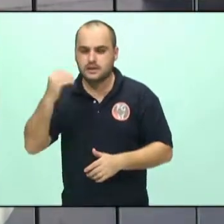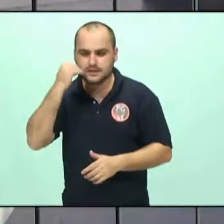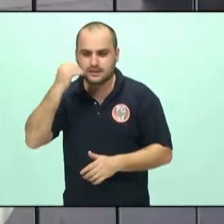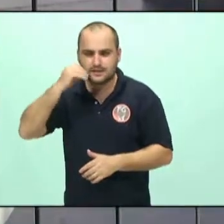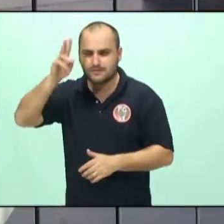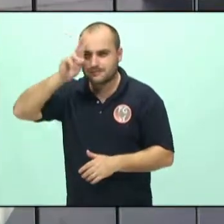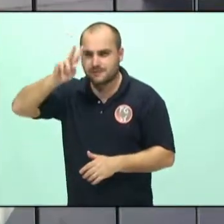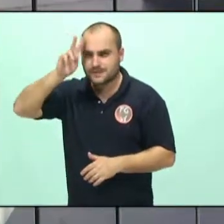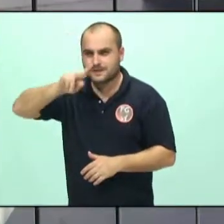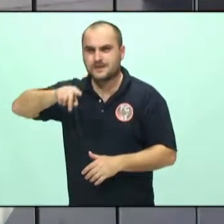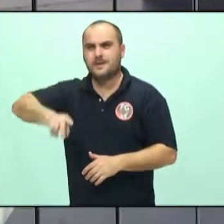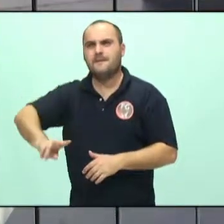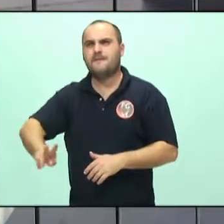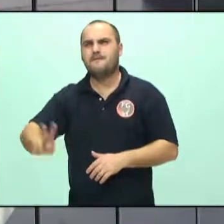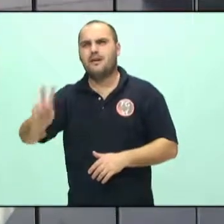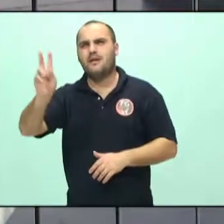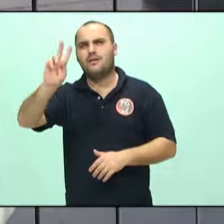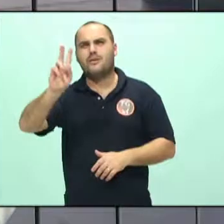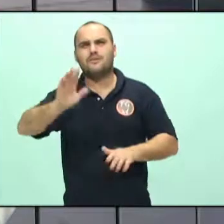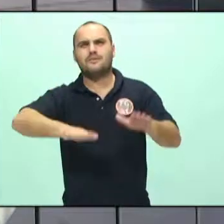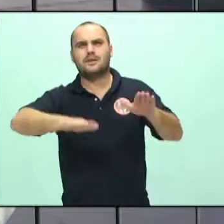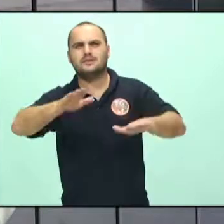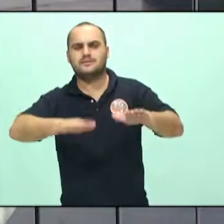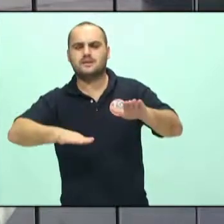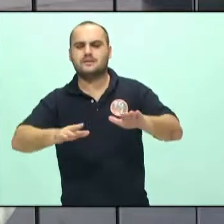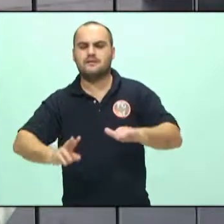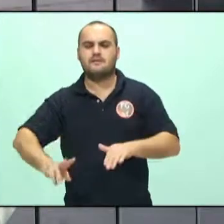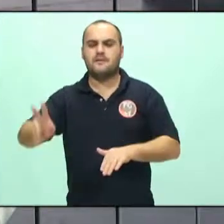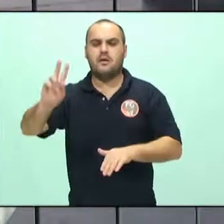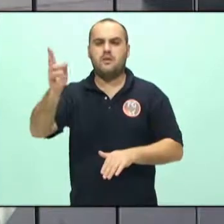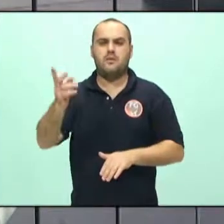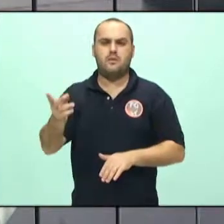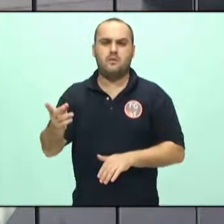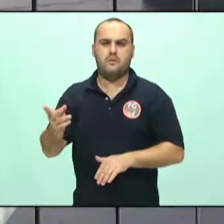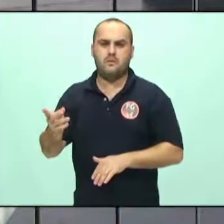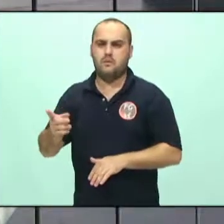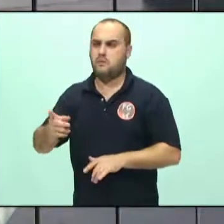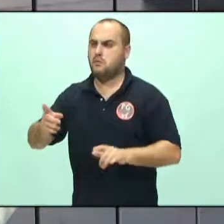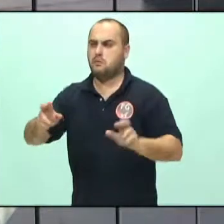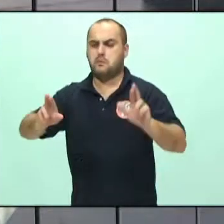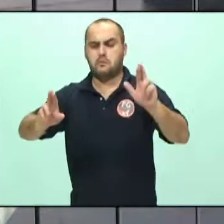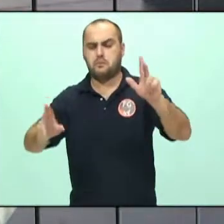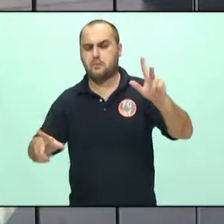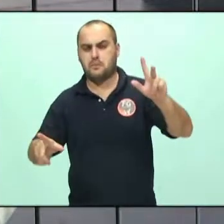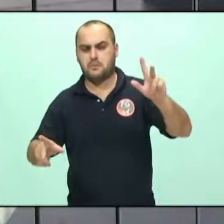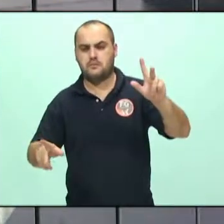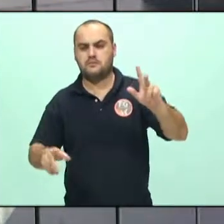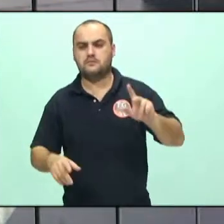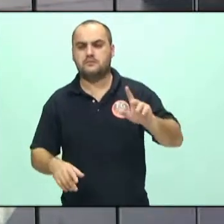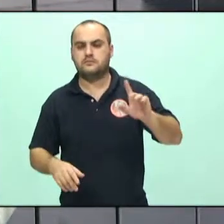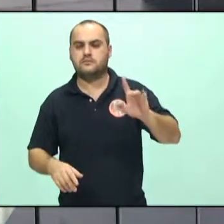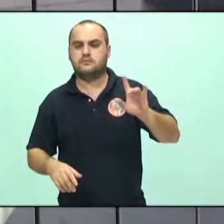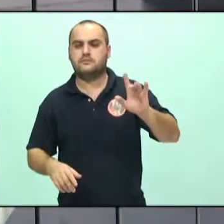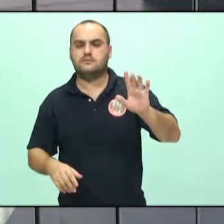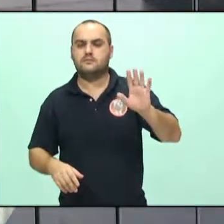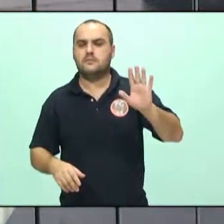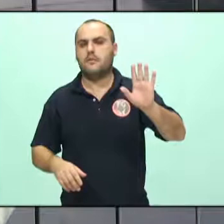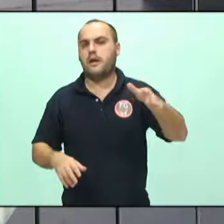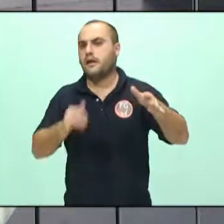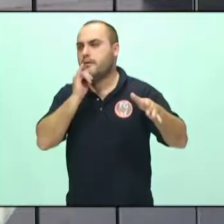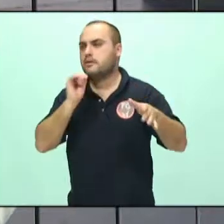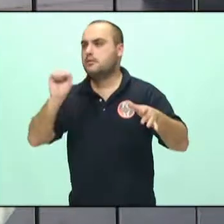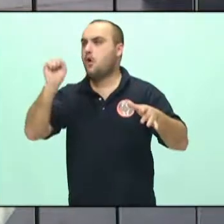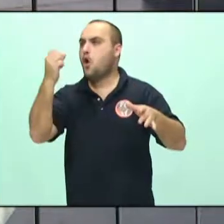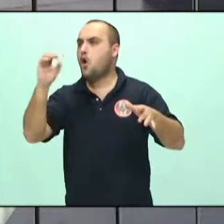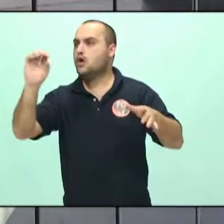contigo, tentando lembrar os valores, mas os valores são absurdos, a diferença. É tipo 800 mil para 90 mil.